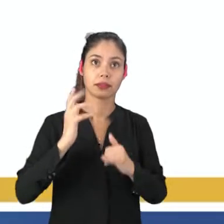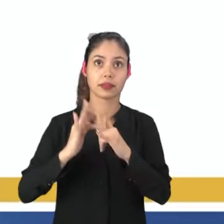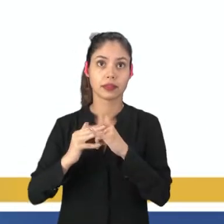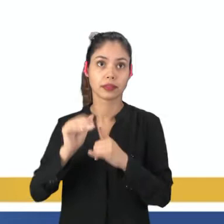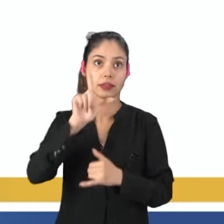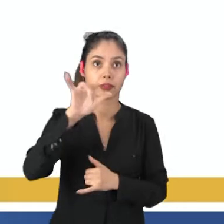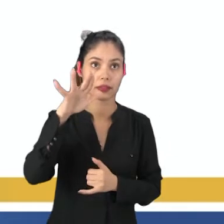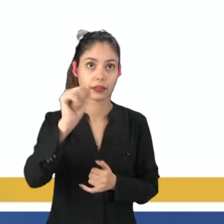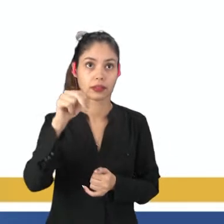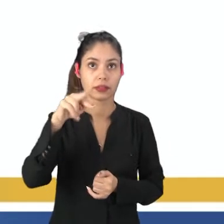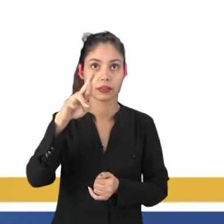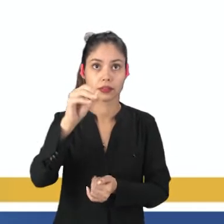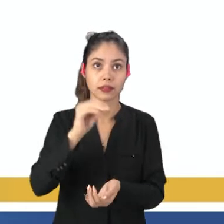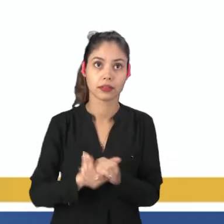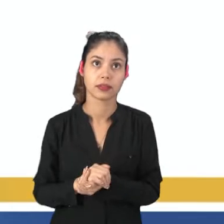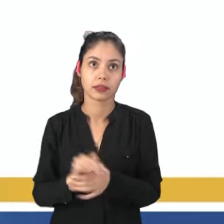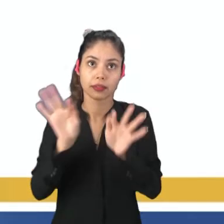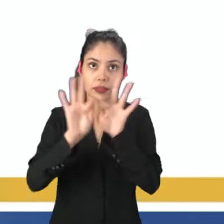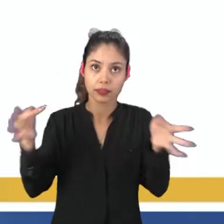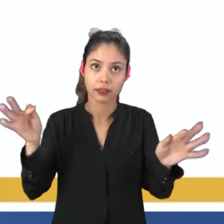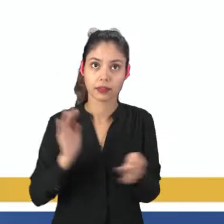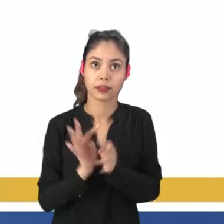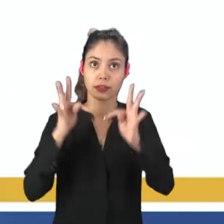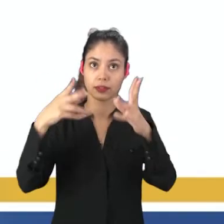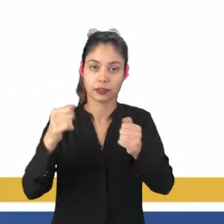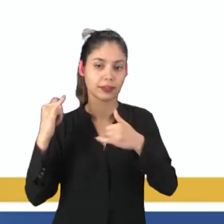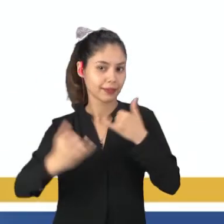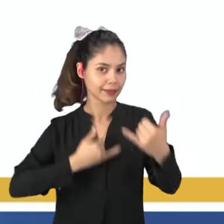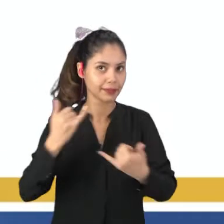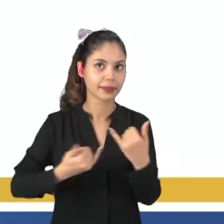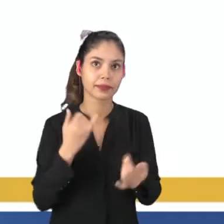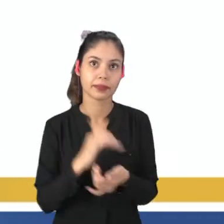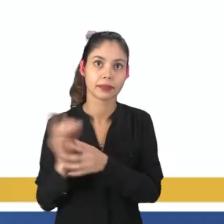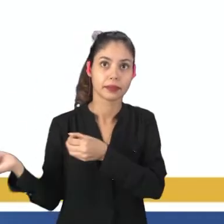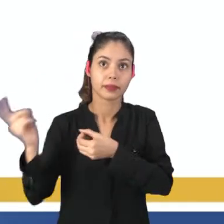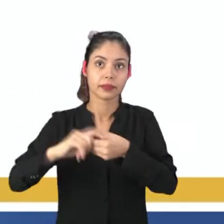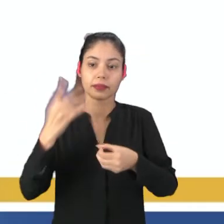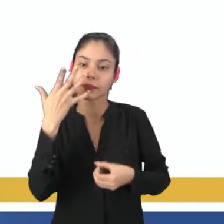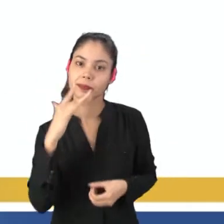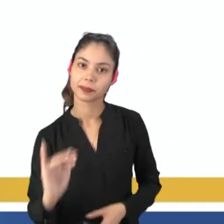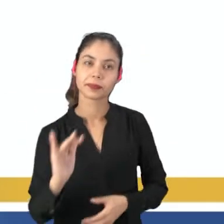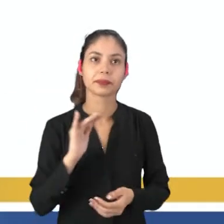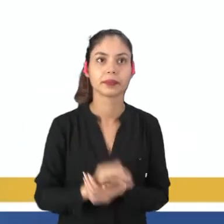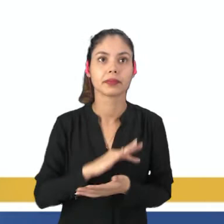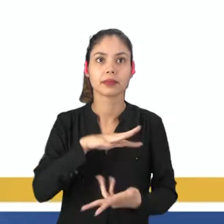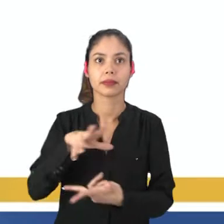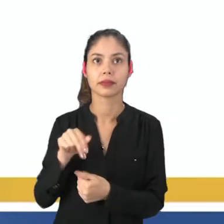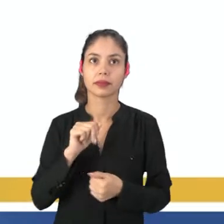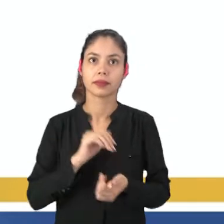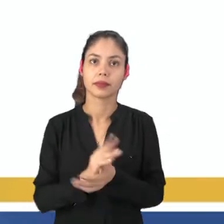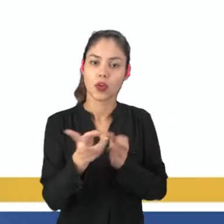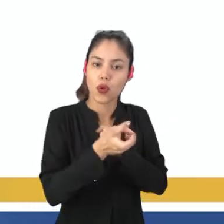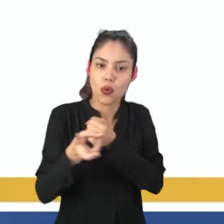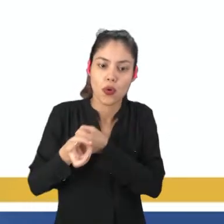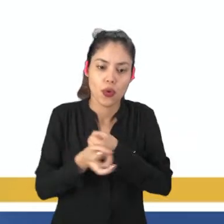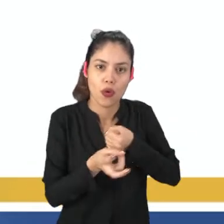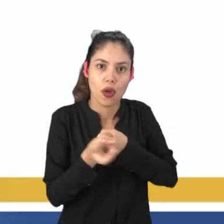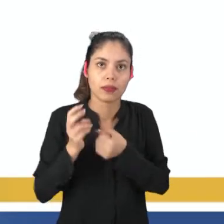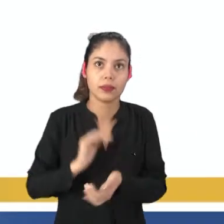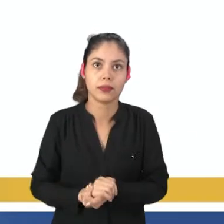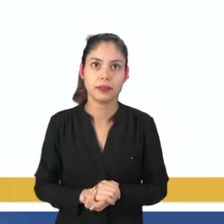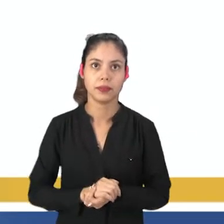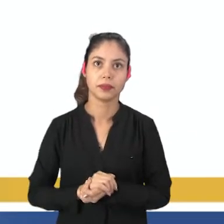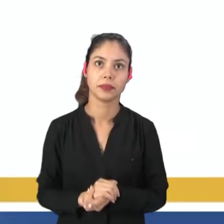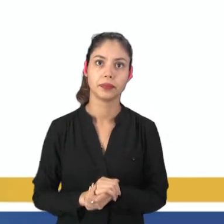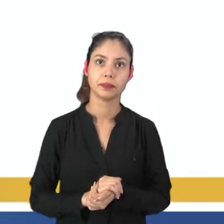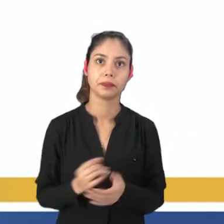Neto. A frase do lado, tudo vira diversão, remete a um mundo infantil que, se consumir